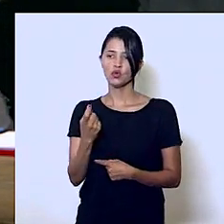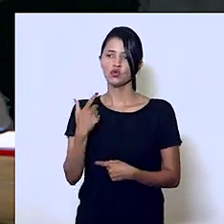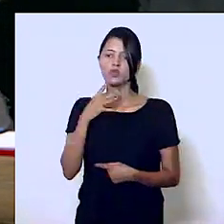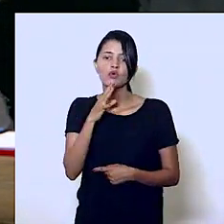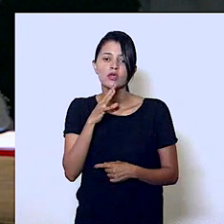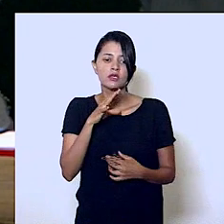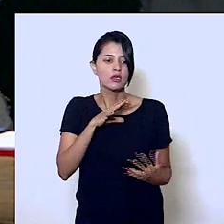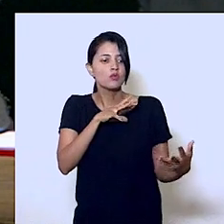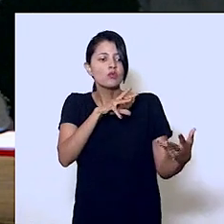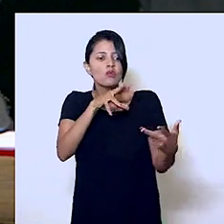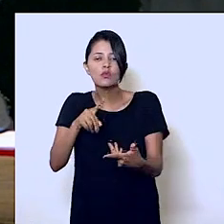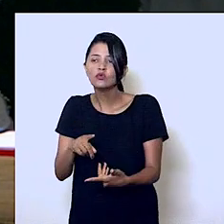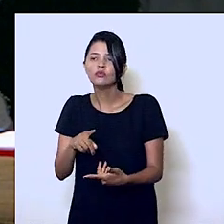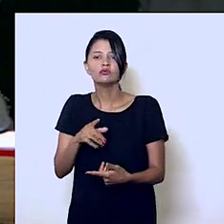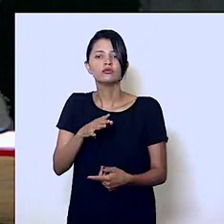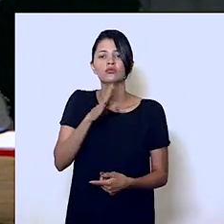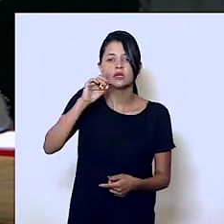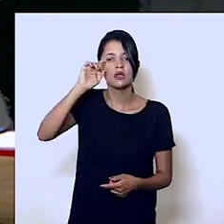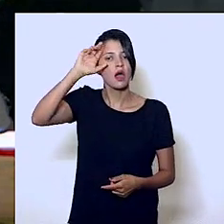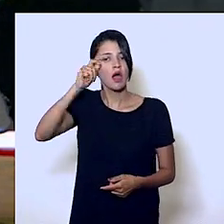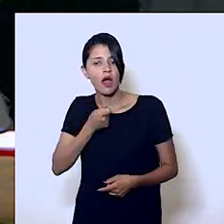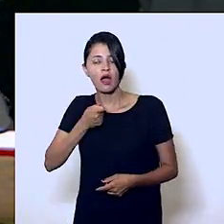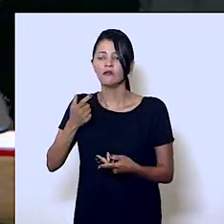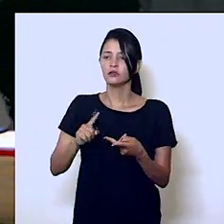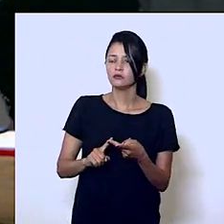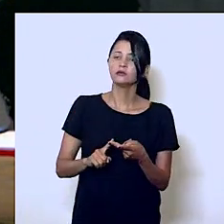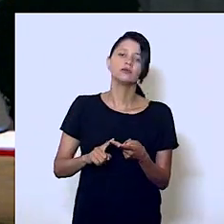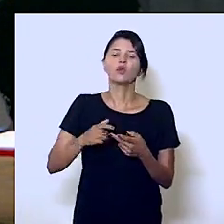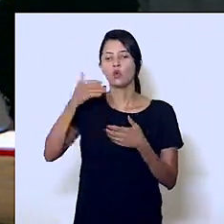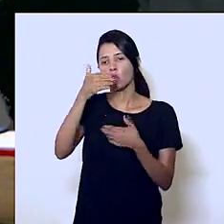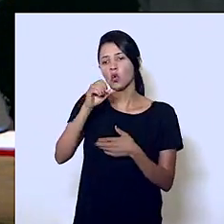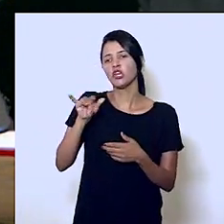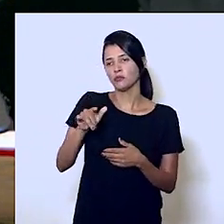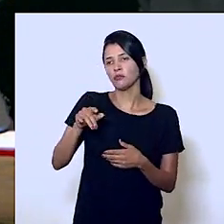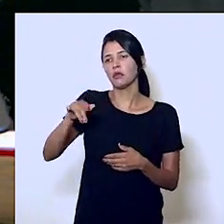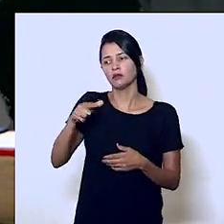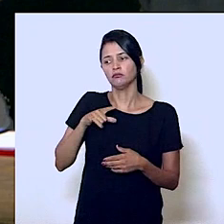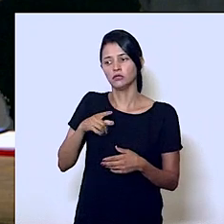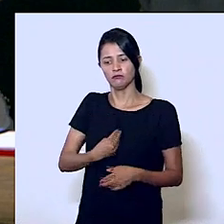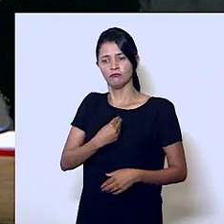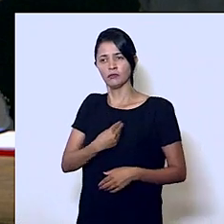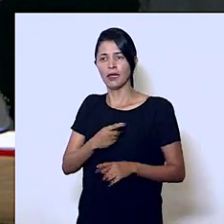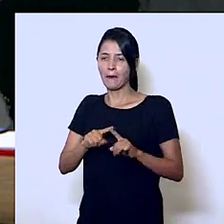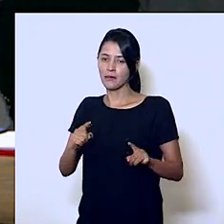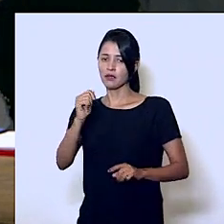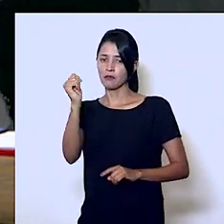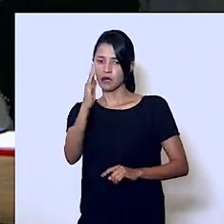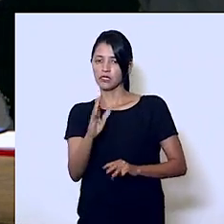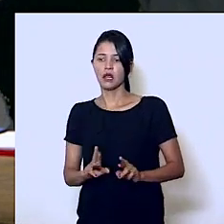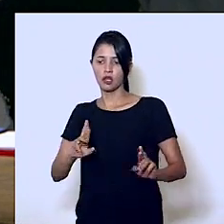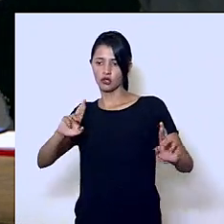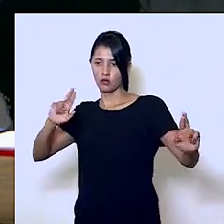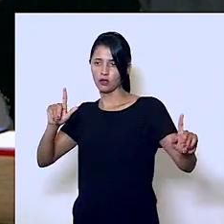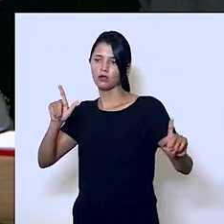a África, conheciam o Oriente Médio, tinham presença nesses lugares. É claro que a presença brasileira era muito diferente da cubana,